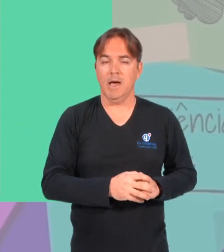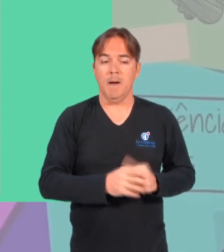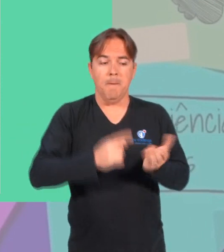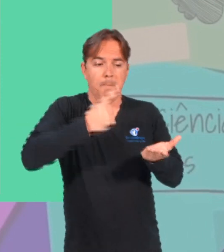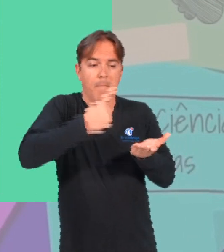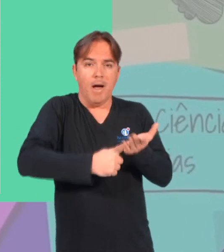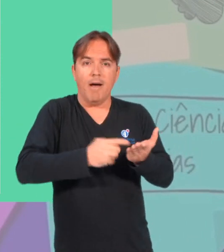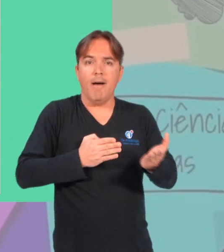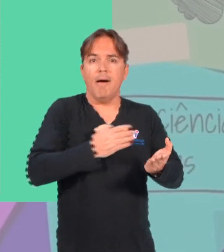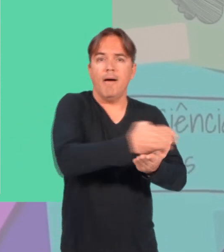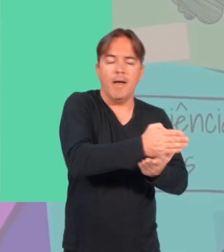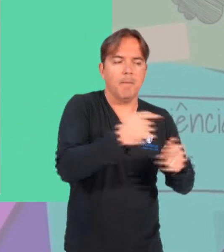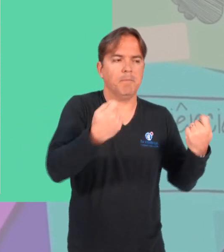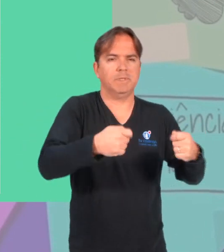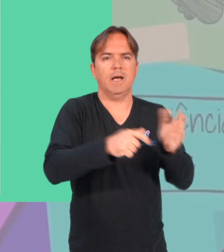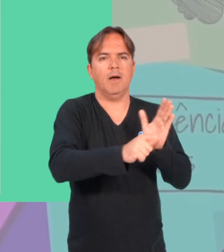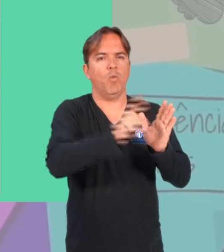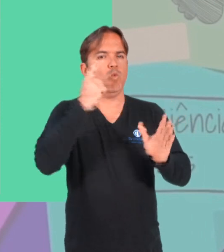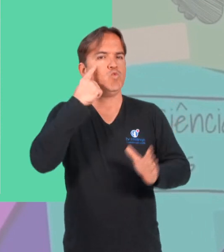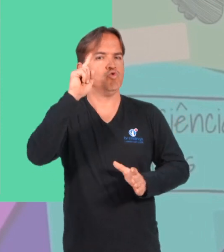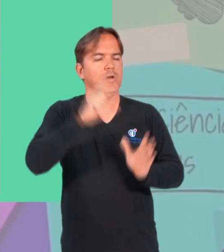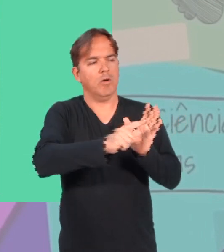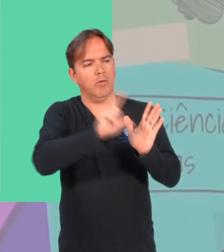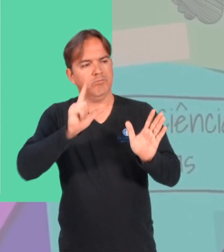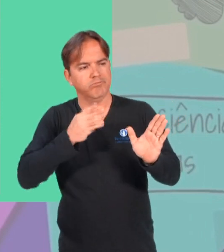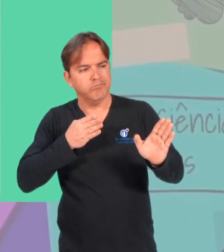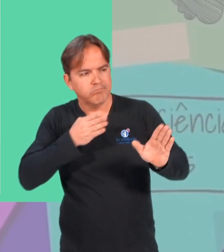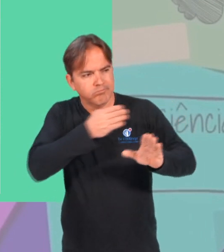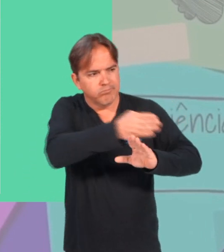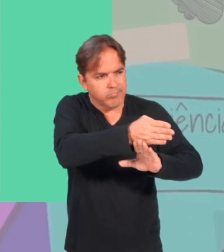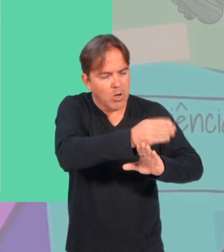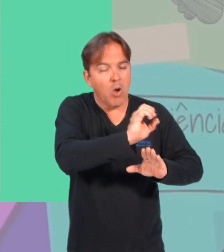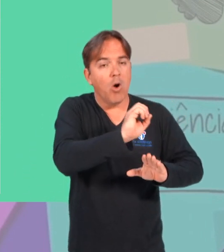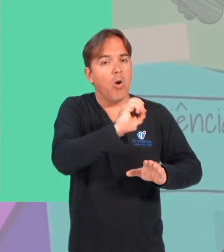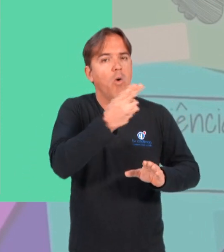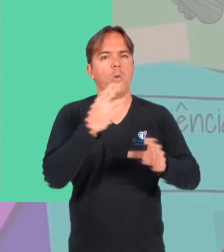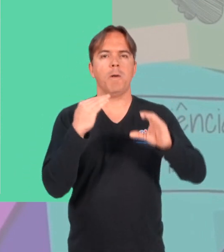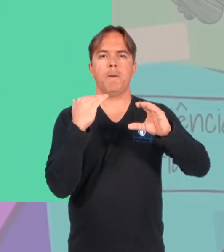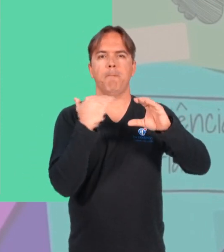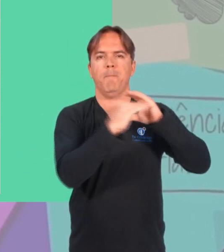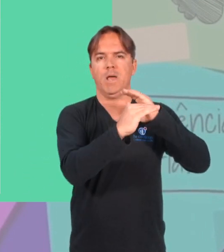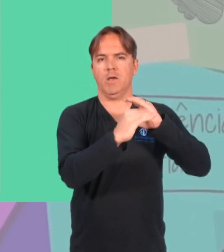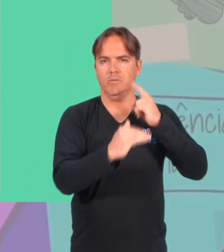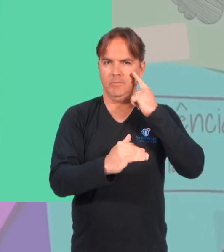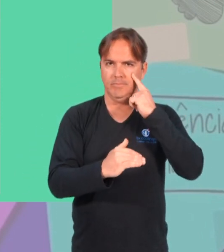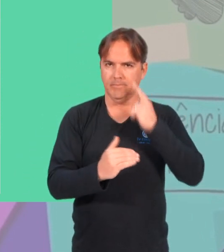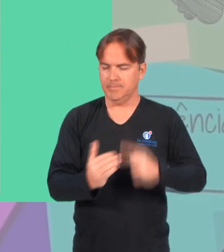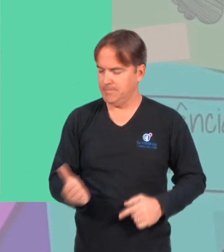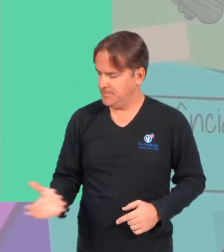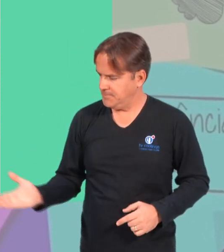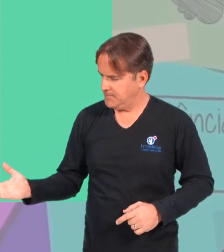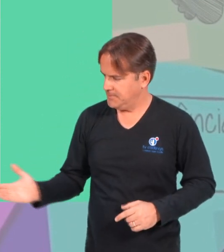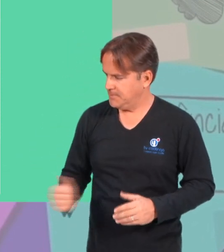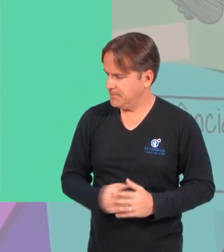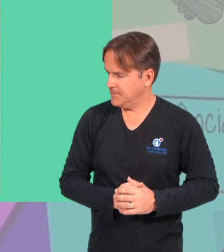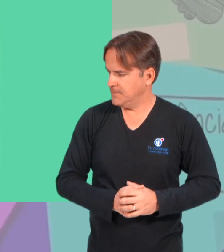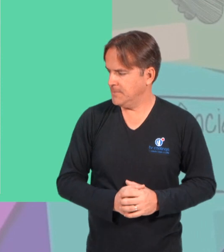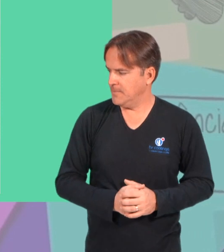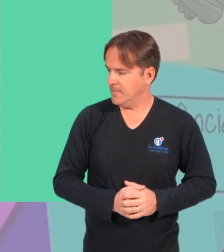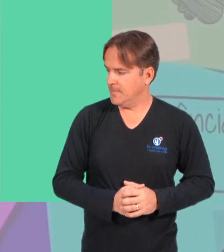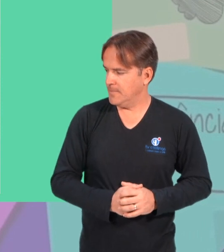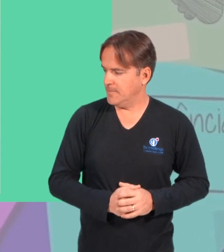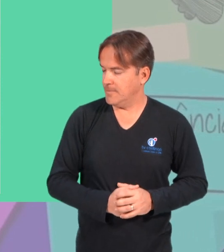agendamento, o usuário deve ir um dia antes ao local de retirada ou enviar um e-mail para